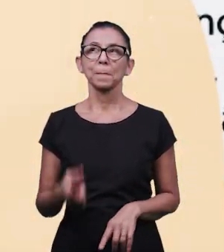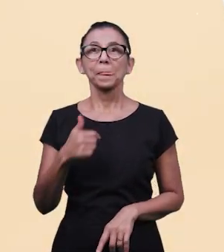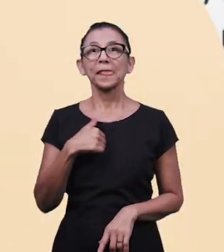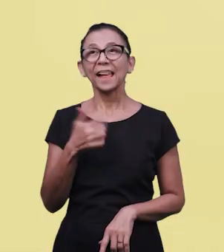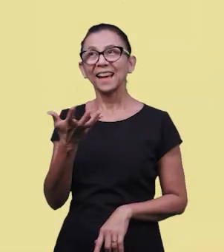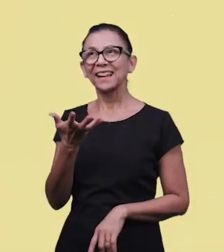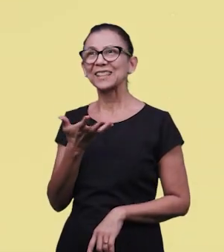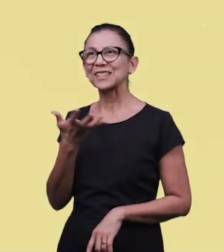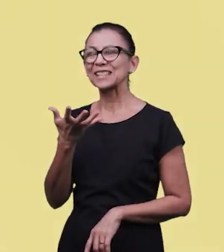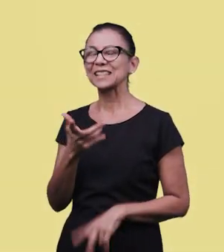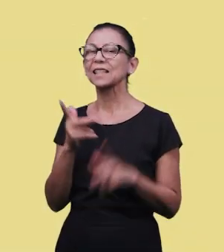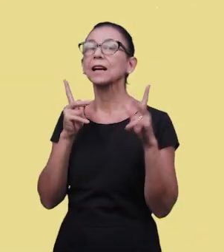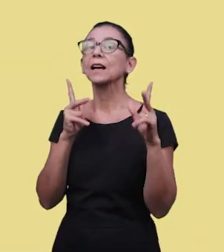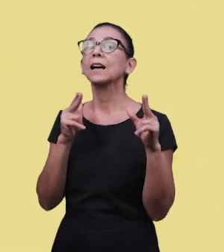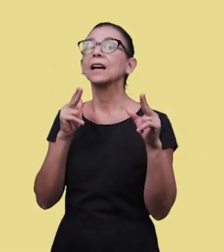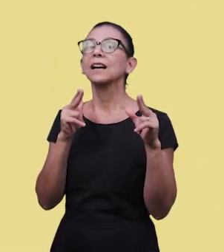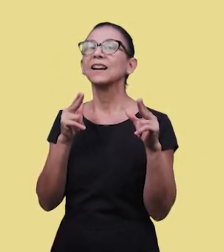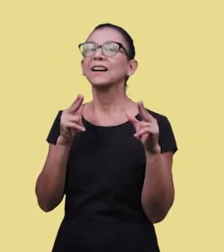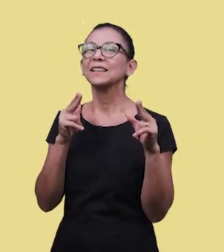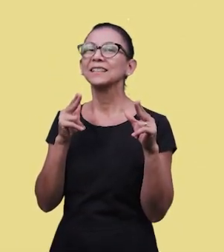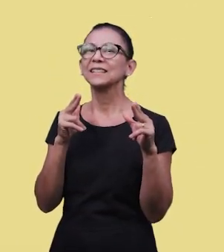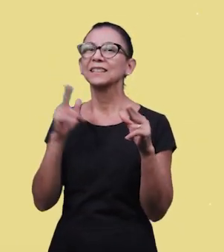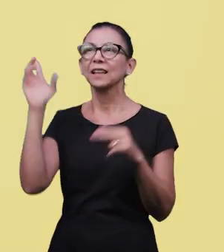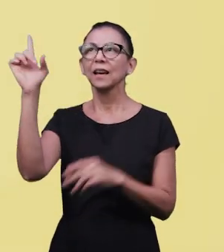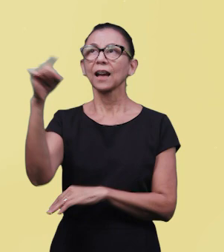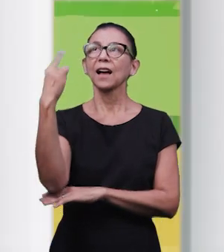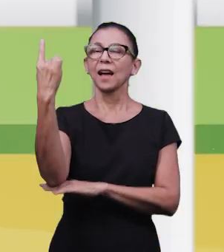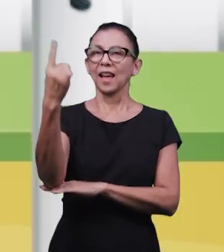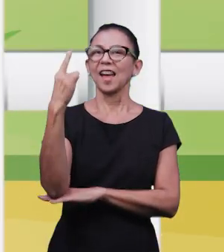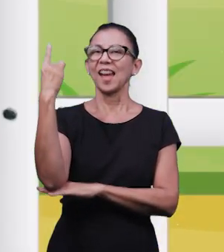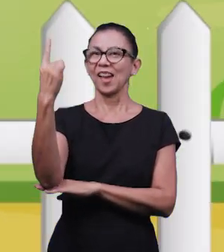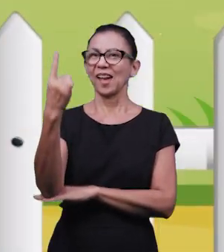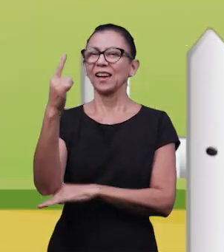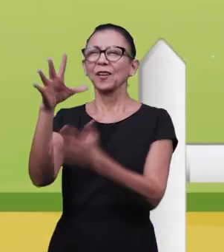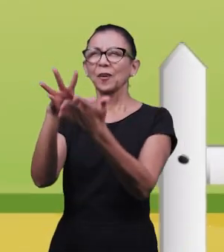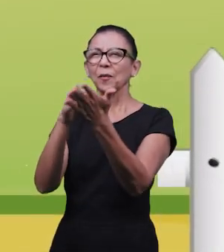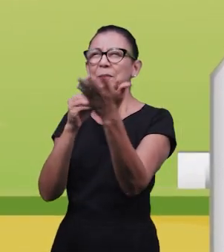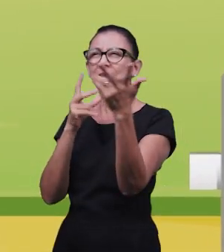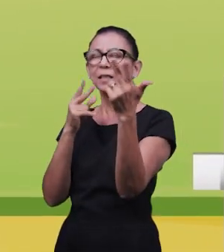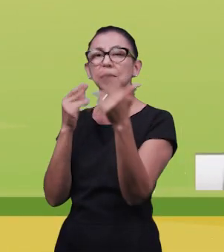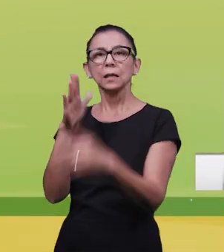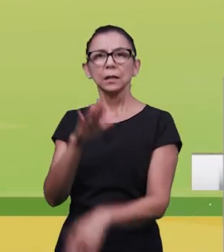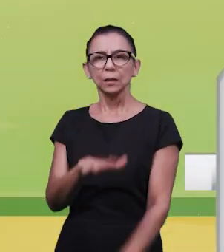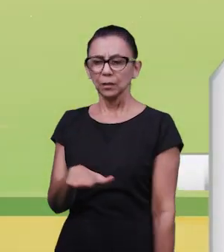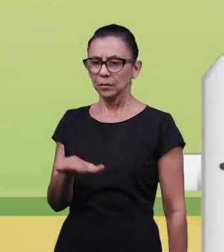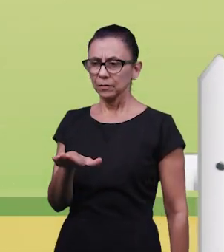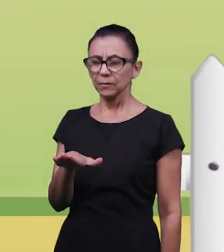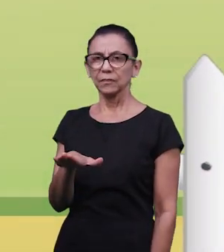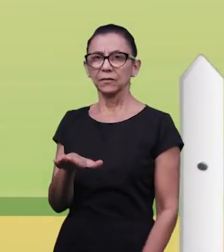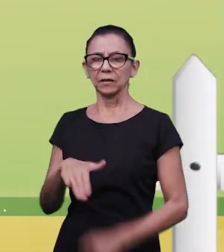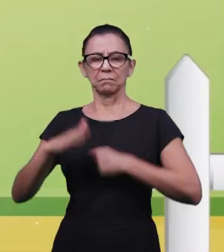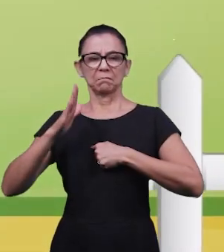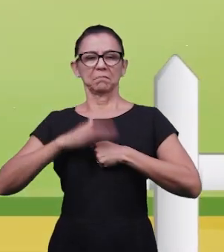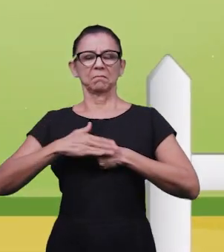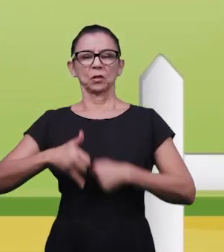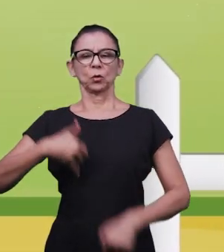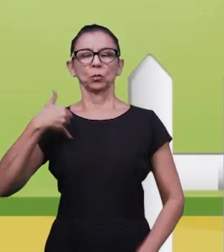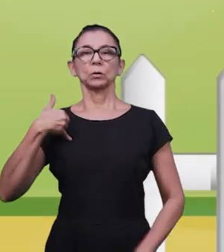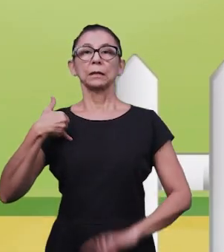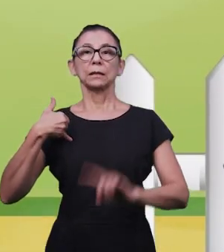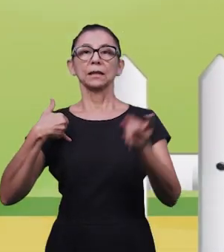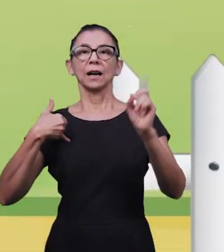no trabalho da obra do Senhor. Amém, queridos? A paz do Senhor Jesus.